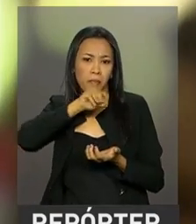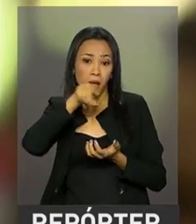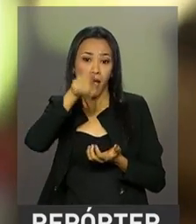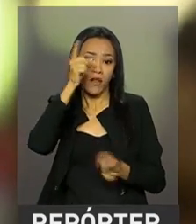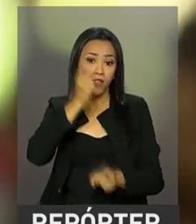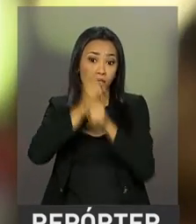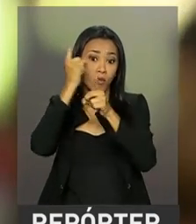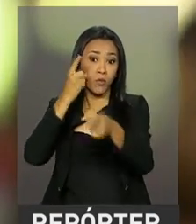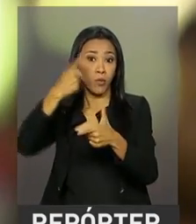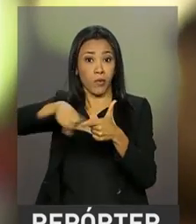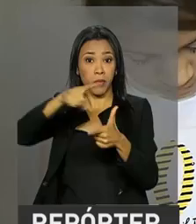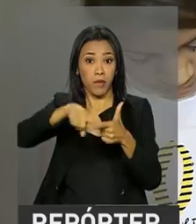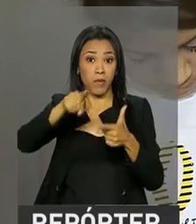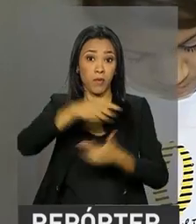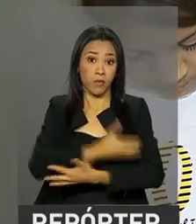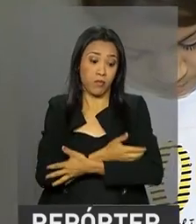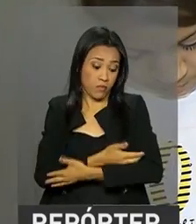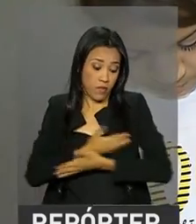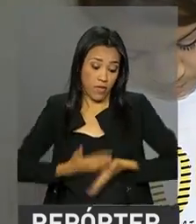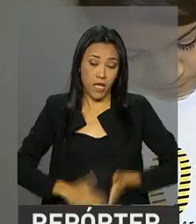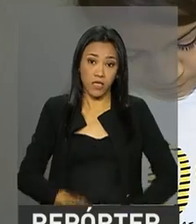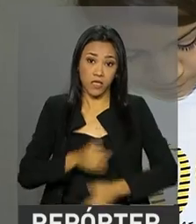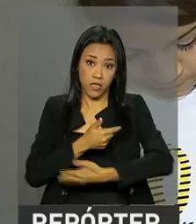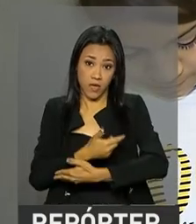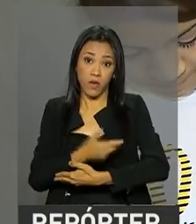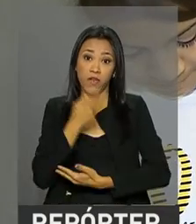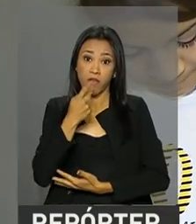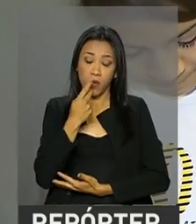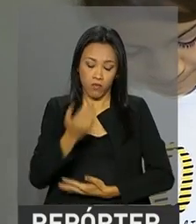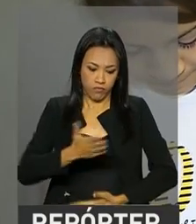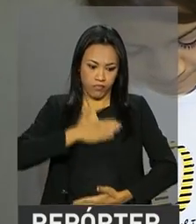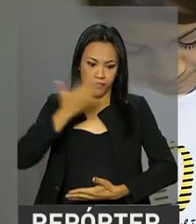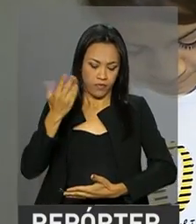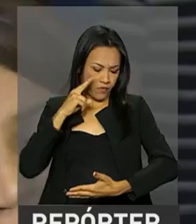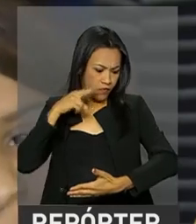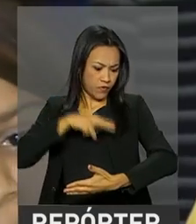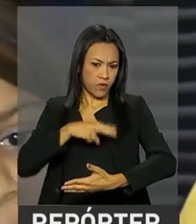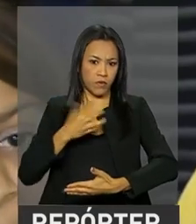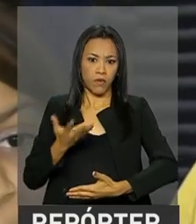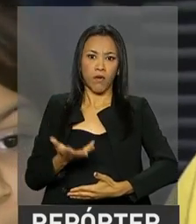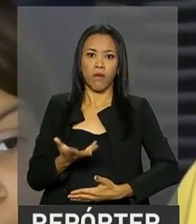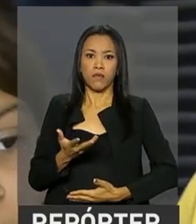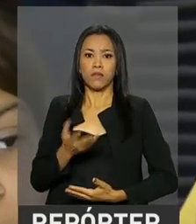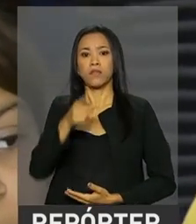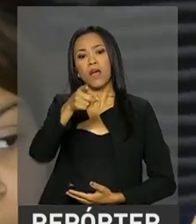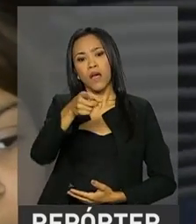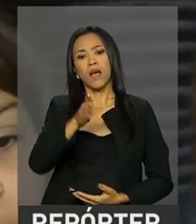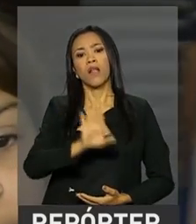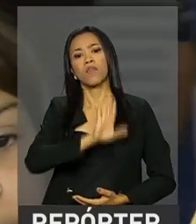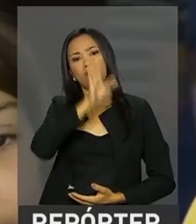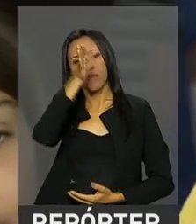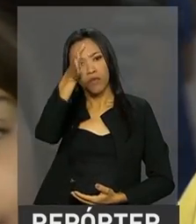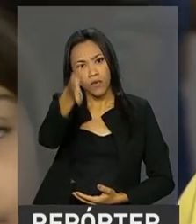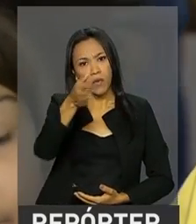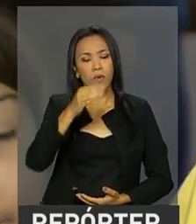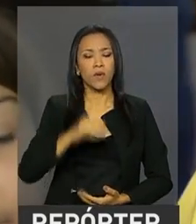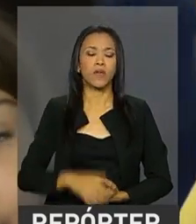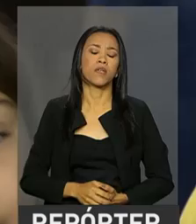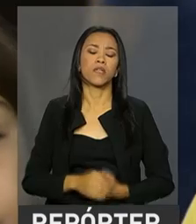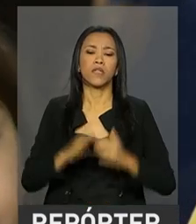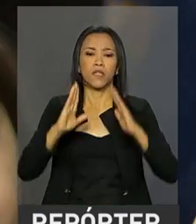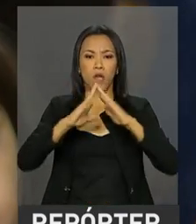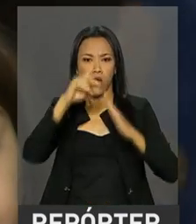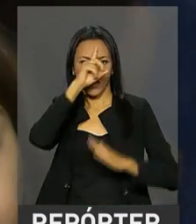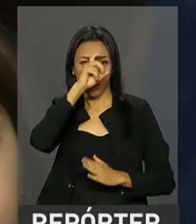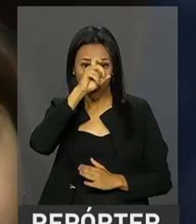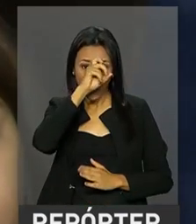problema assim que ela nasceu e conta que o diagnóstico assustou no início. Eu fui lá no hospital correndo, cheguei